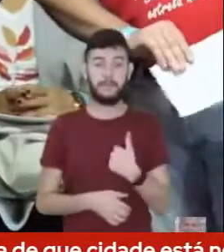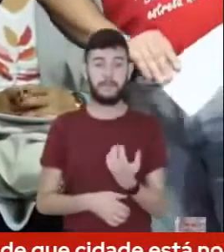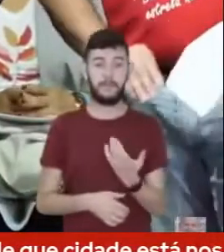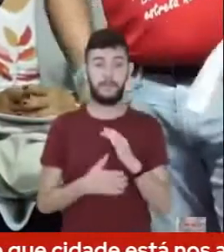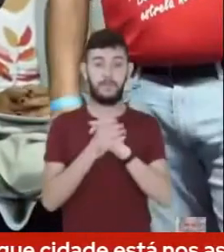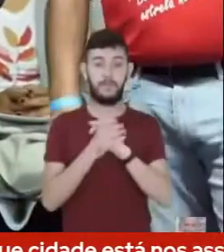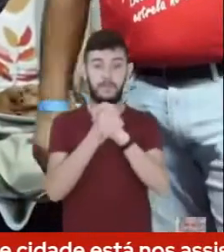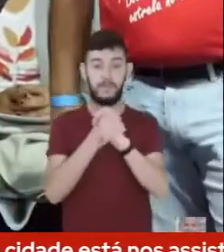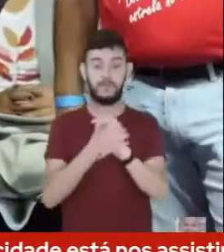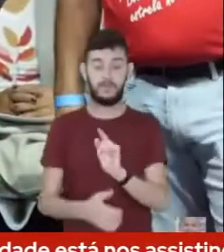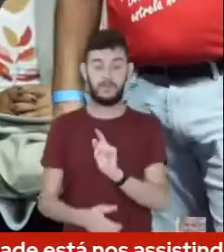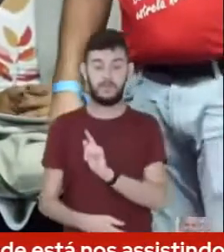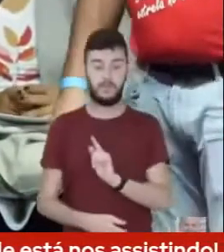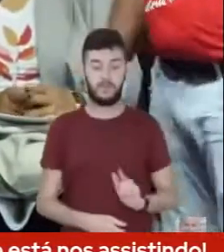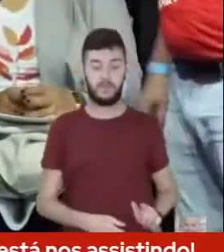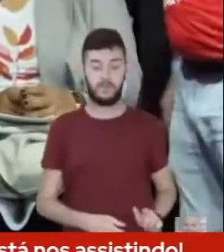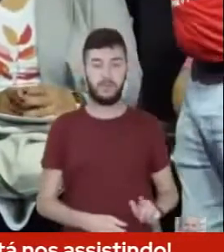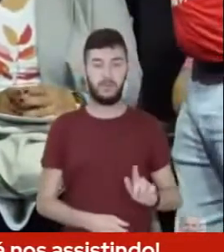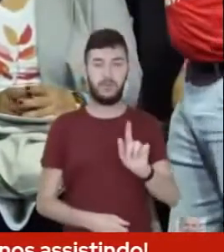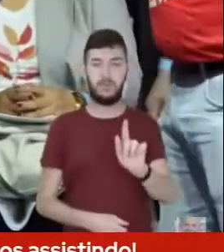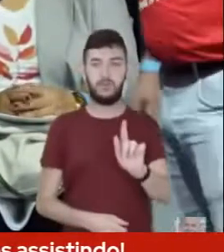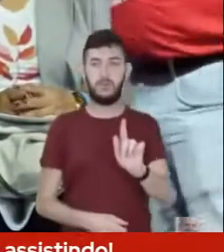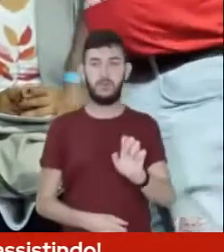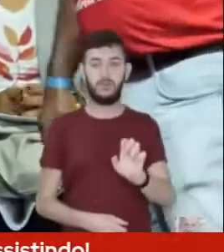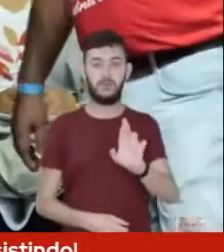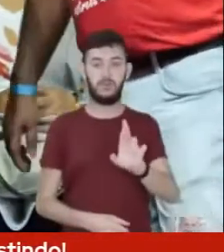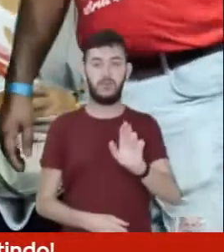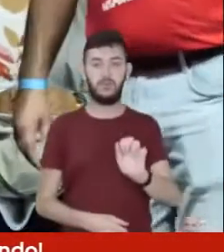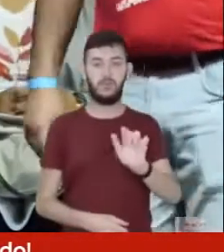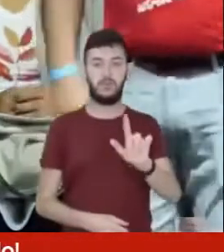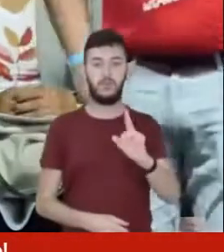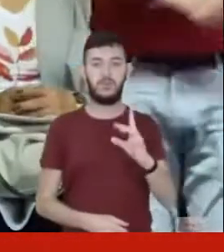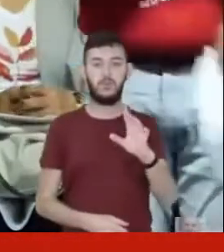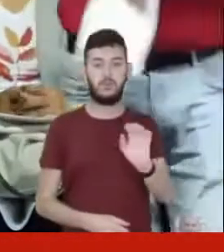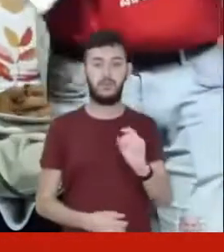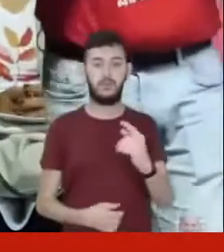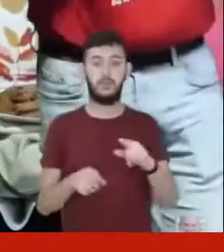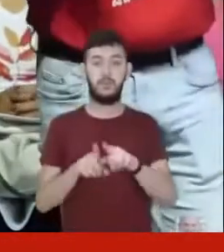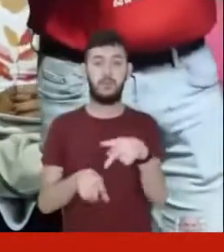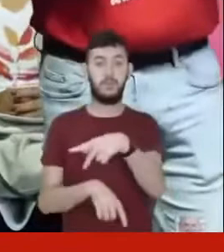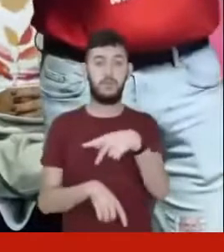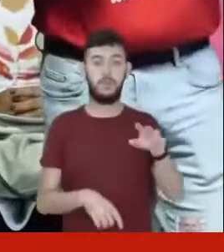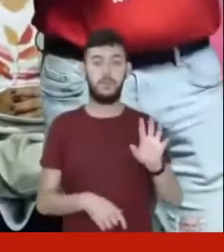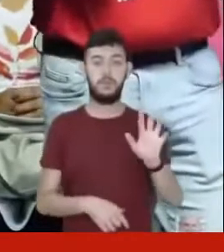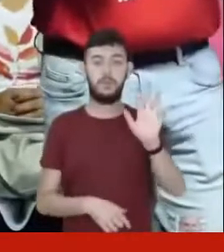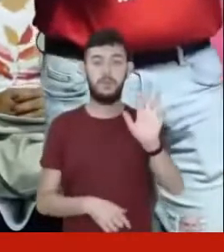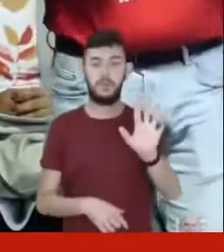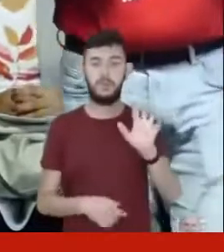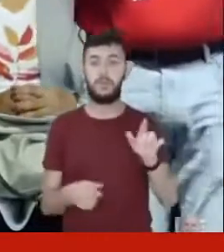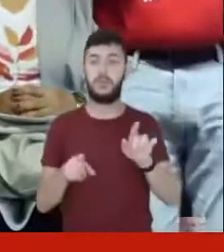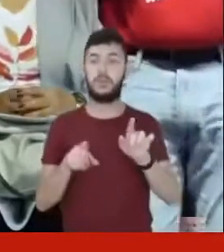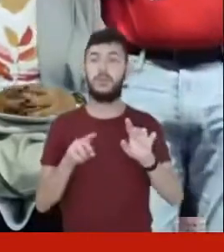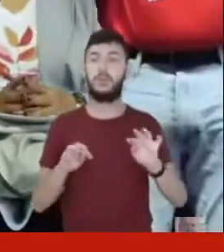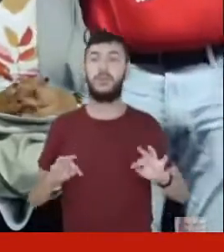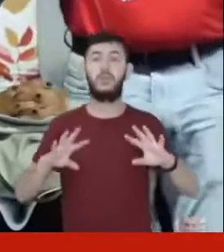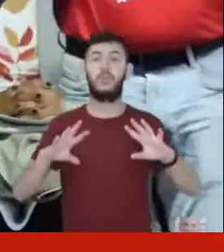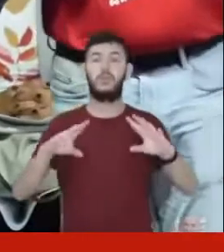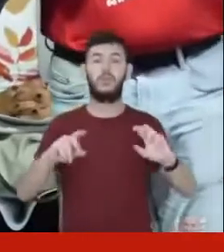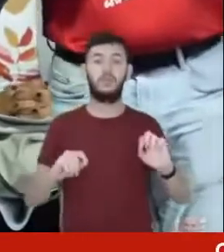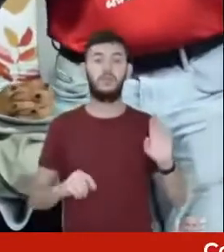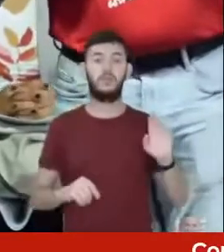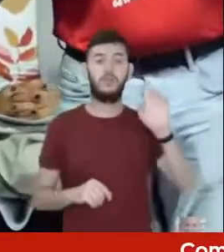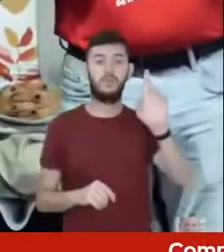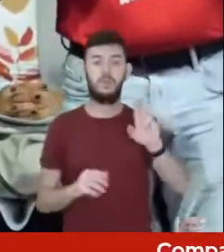Geraldo Alckmin, o nosso presidente Luiz Inácio Lula da Silva, todos os presidentes das centrais sindicais que aqui estão, a